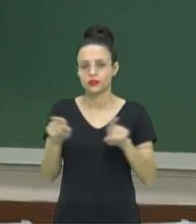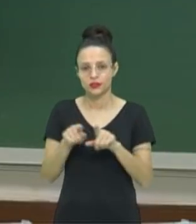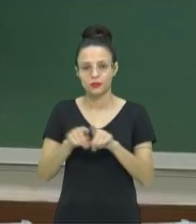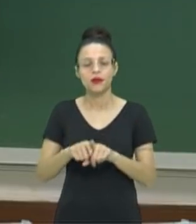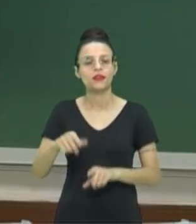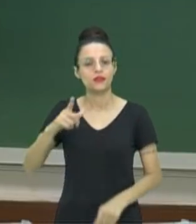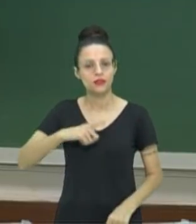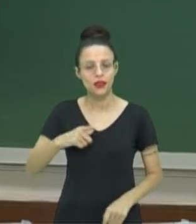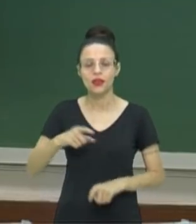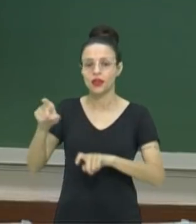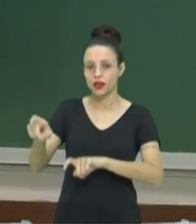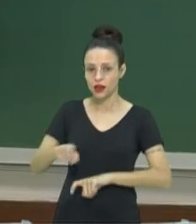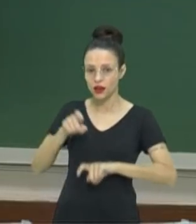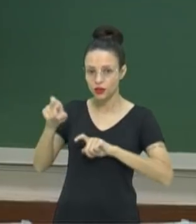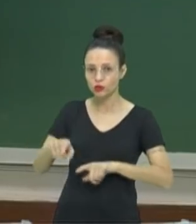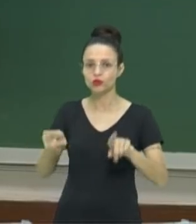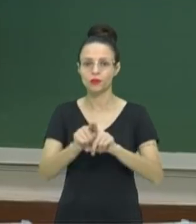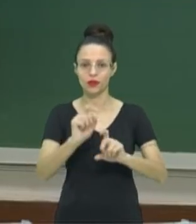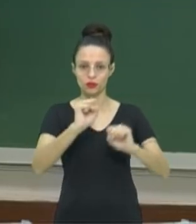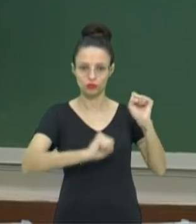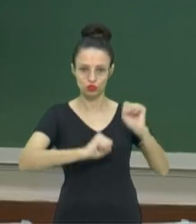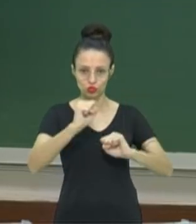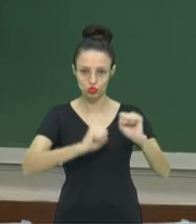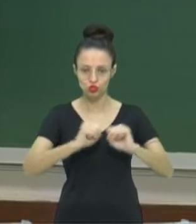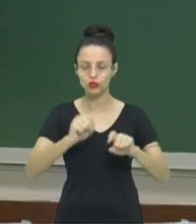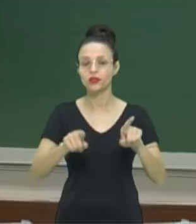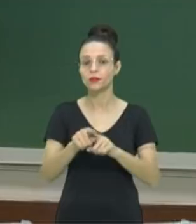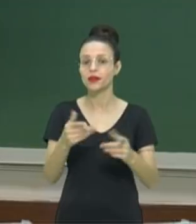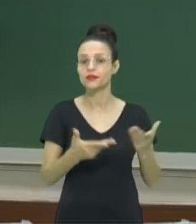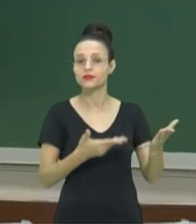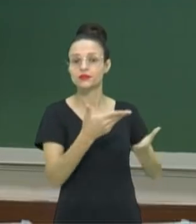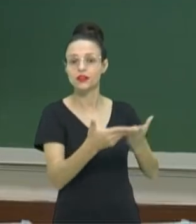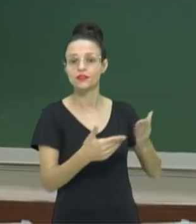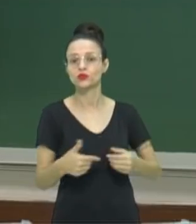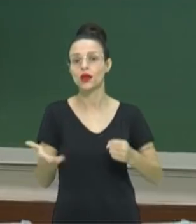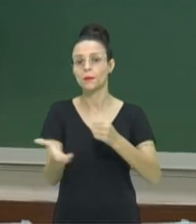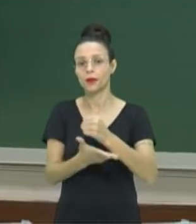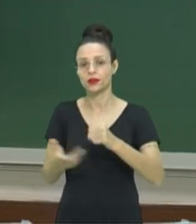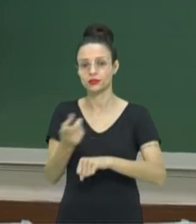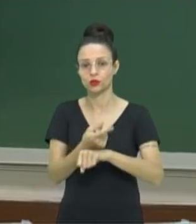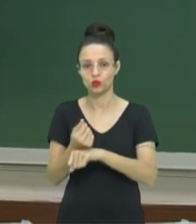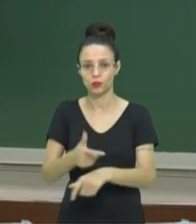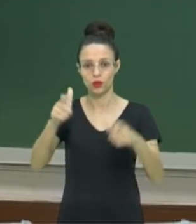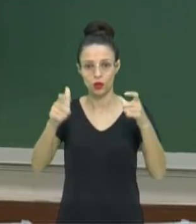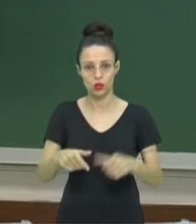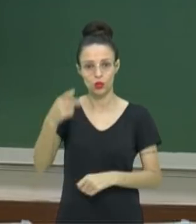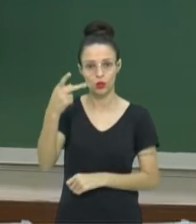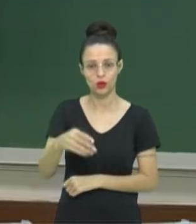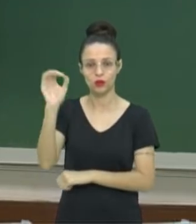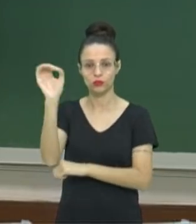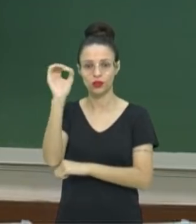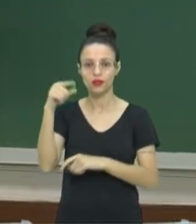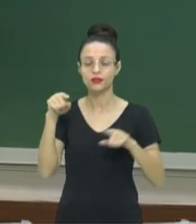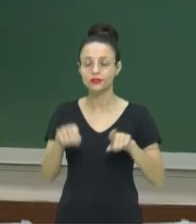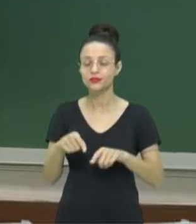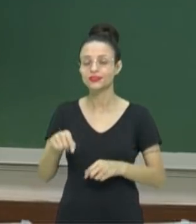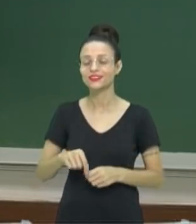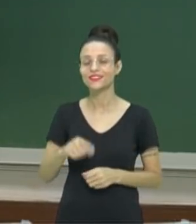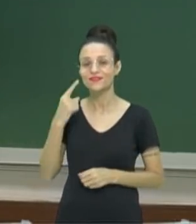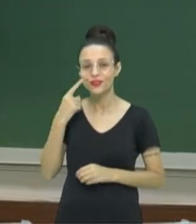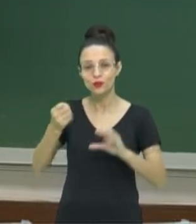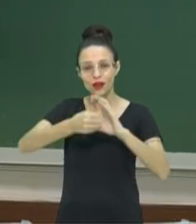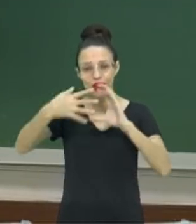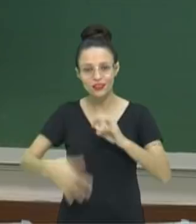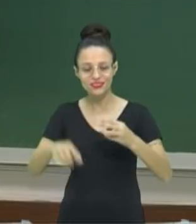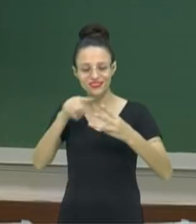a agricultura e a indústria e o setor de serviços como a base da economia local. Vejam que a característica dos 3 estados da